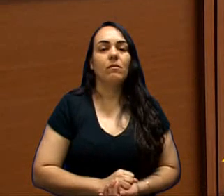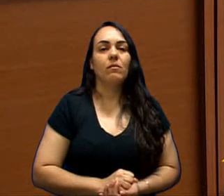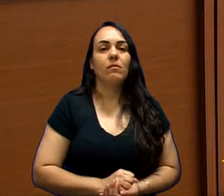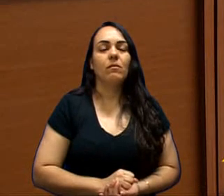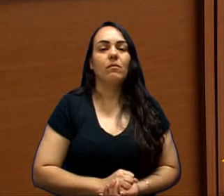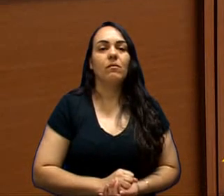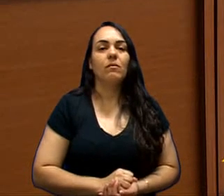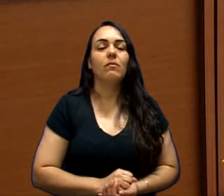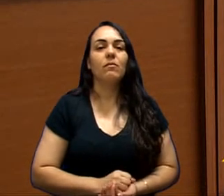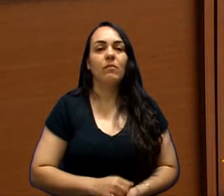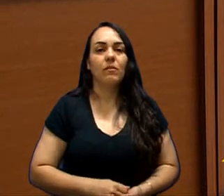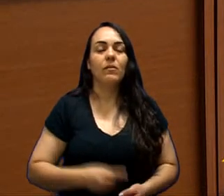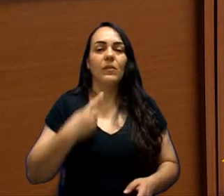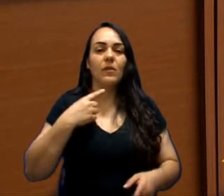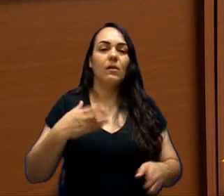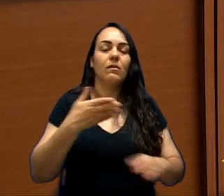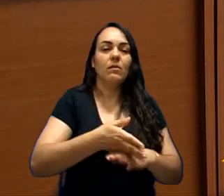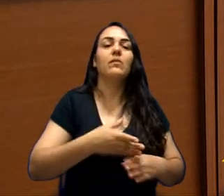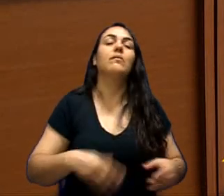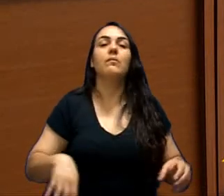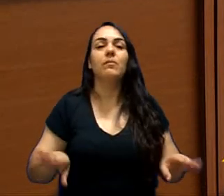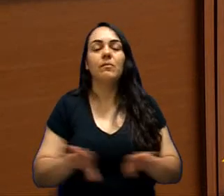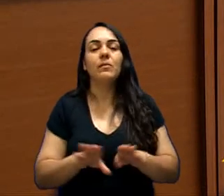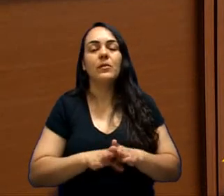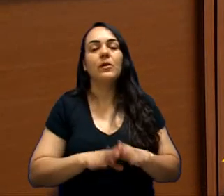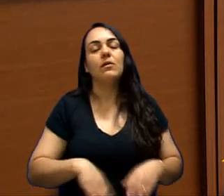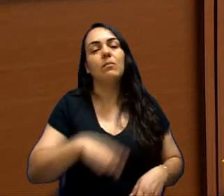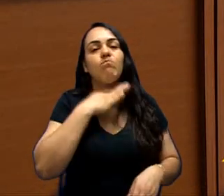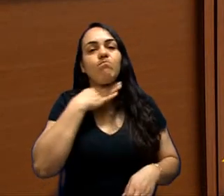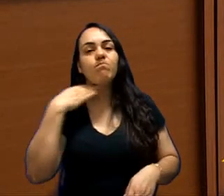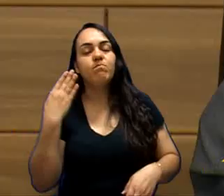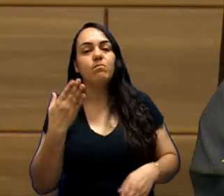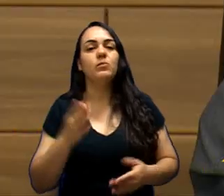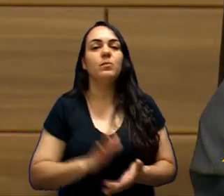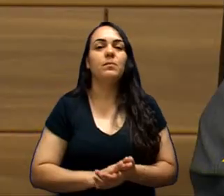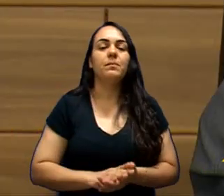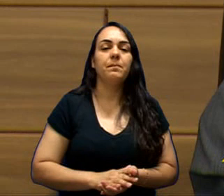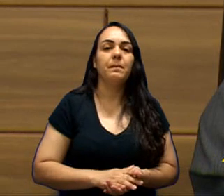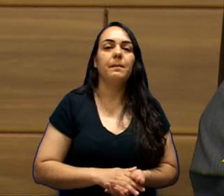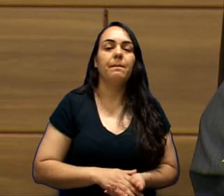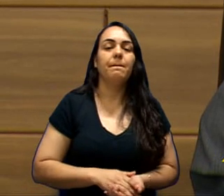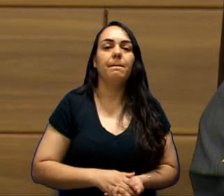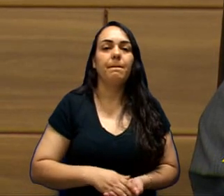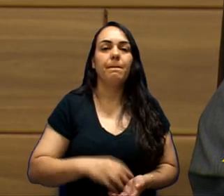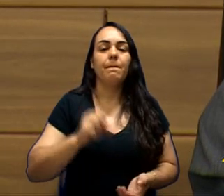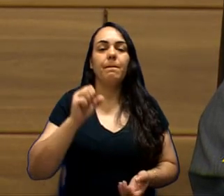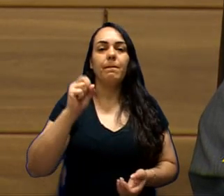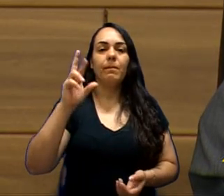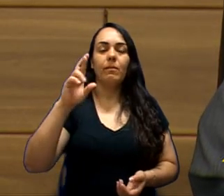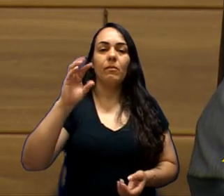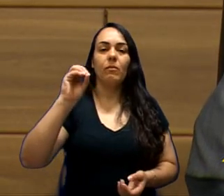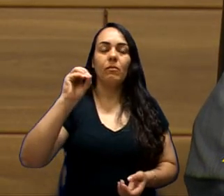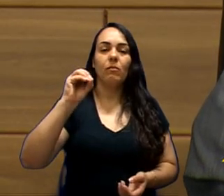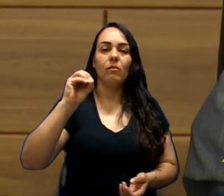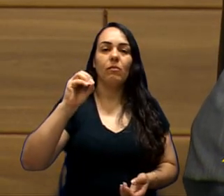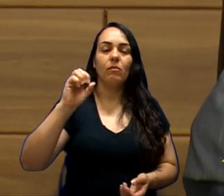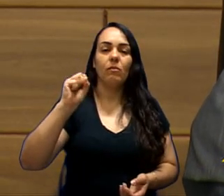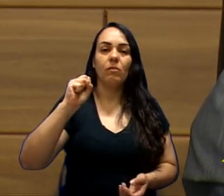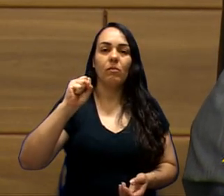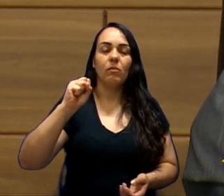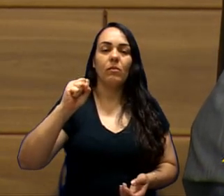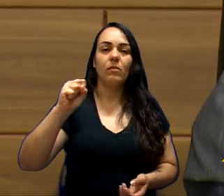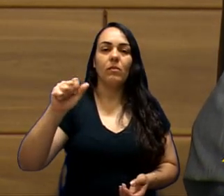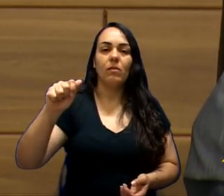Solicitando que seja incluso nesse voto de pesar pelo falecimento da senhora Rosângela Eli Carles, uma